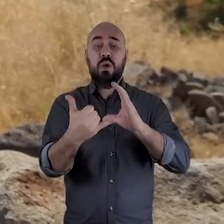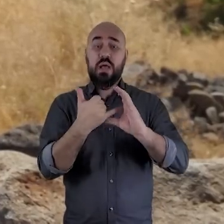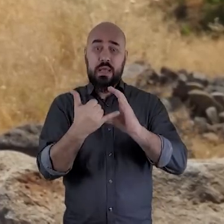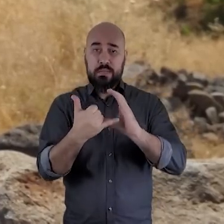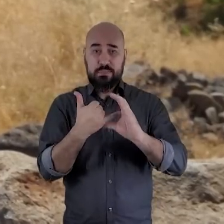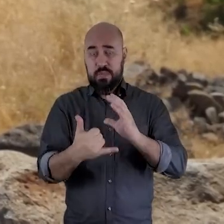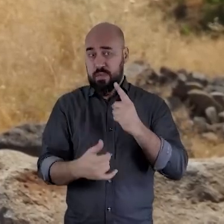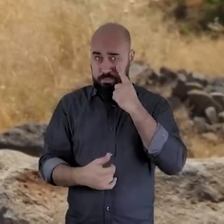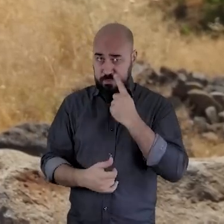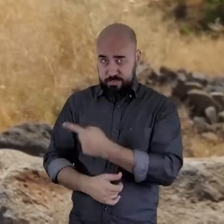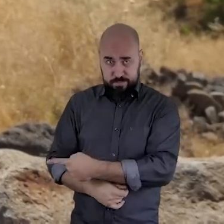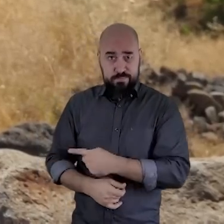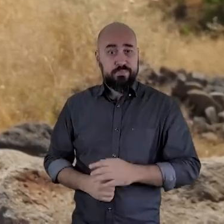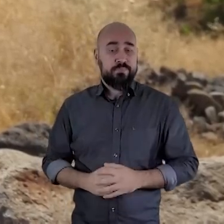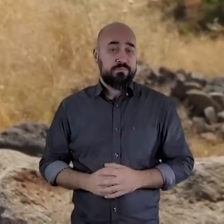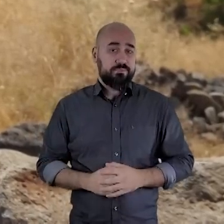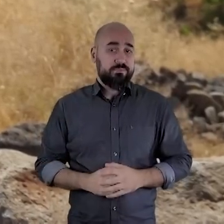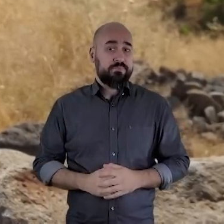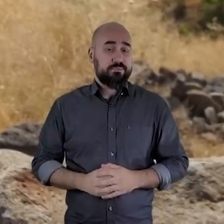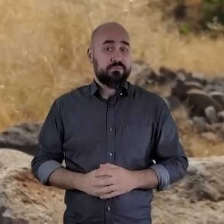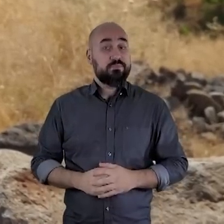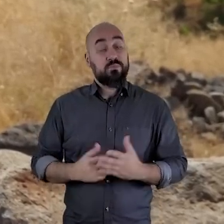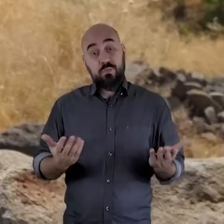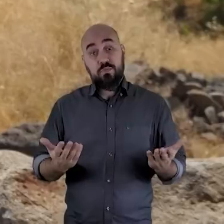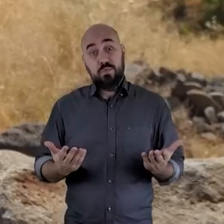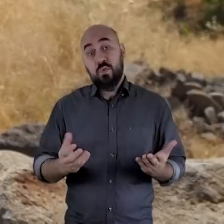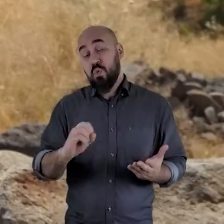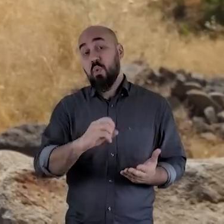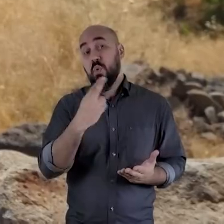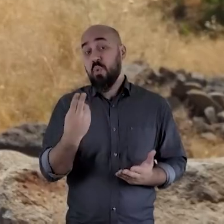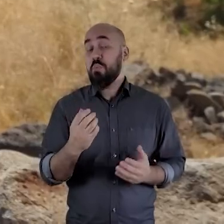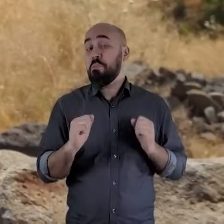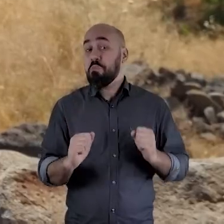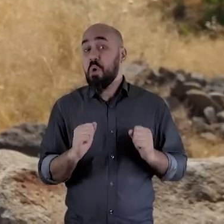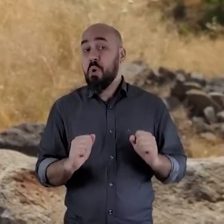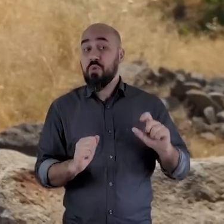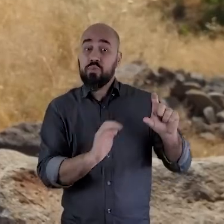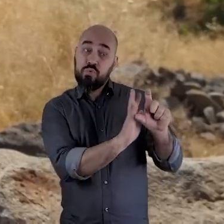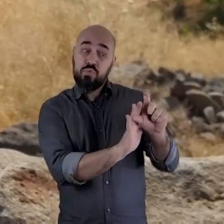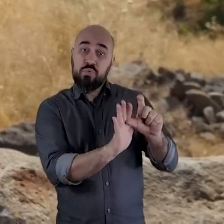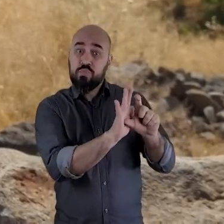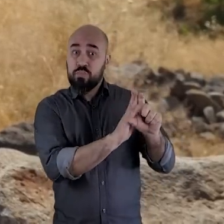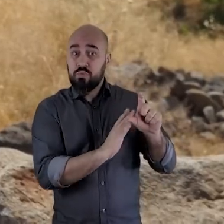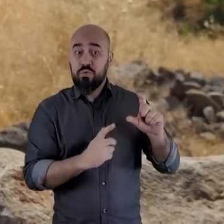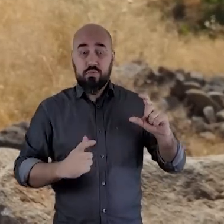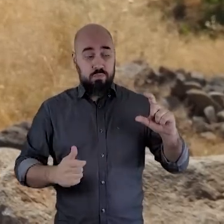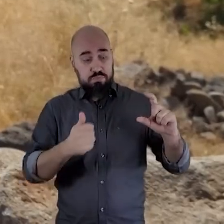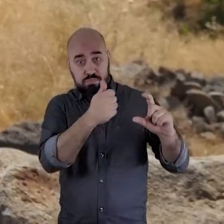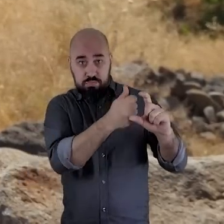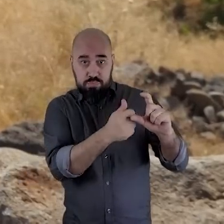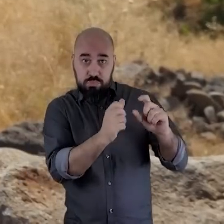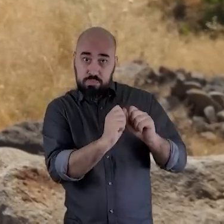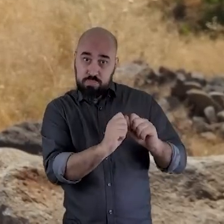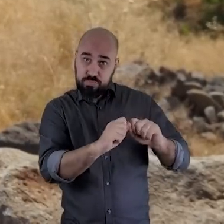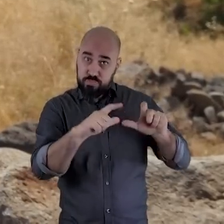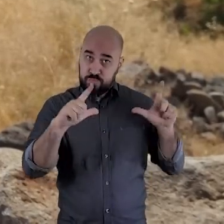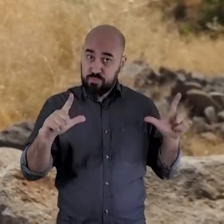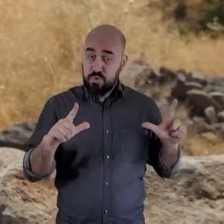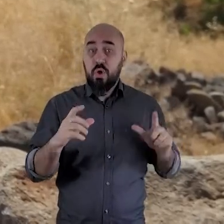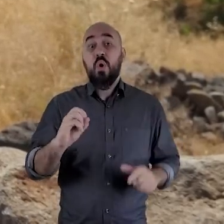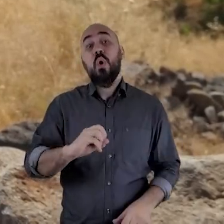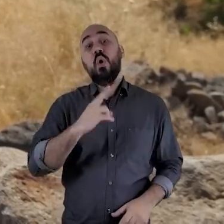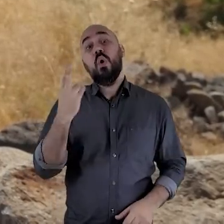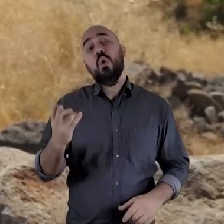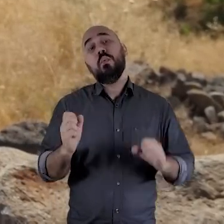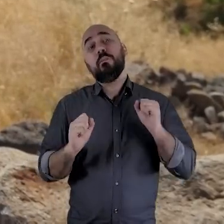para o nosso WhatsApp, que também aparece aí na sua tela. Ou, se quiser também, através do QR Code, que também aparece aí para você. Ou ainda você tem a